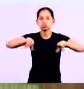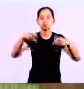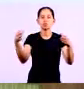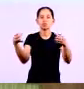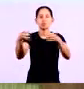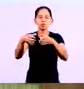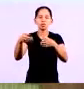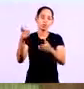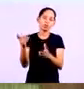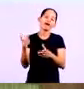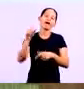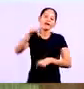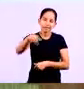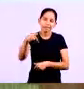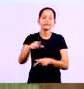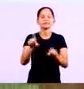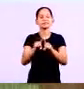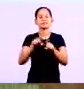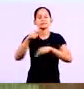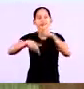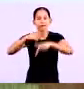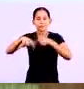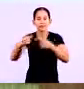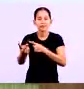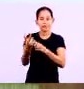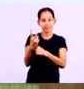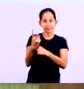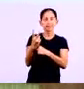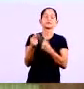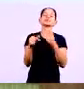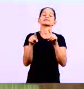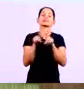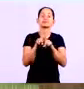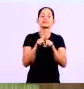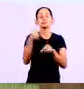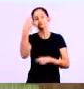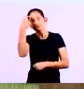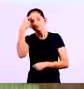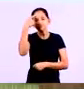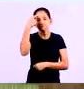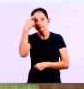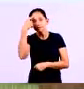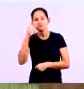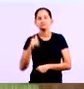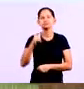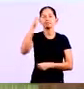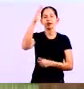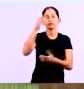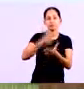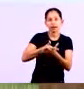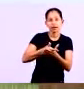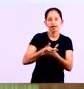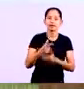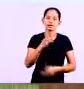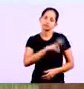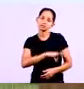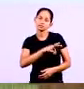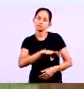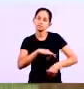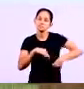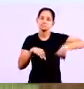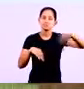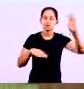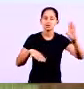sobre o produto e parte sobre o serviço. Aí quando a gente pensa assim, quem paga mais imposto? Quem ganha mais ou quem ganha